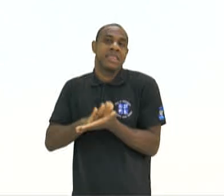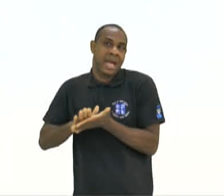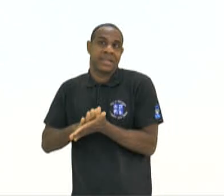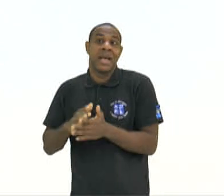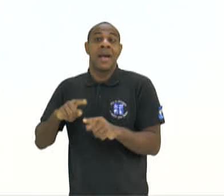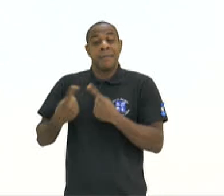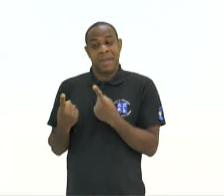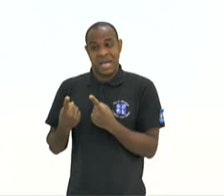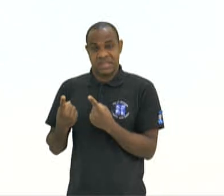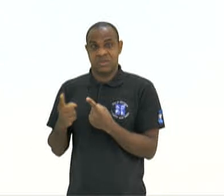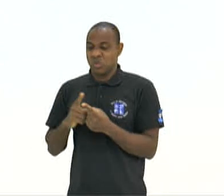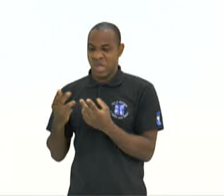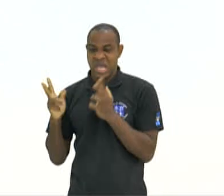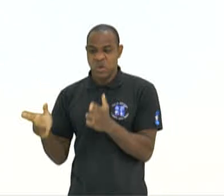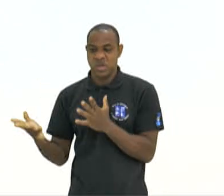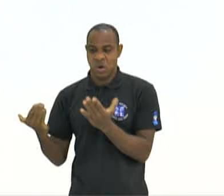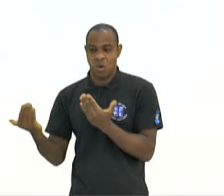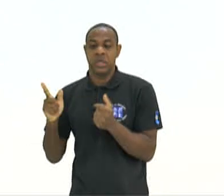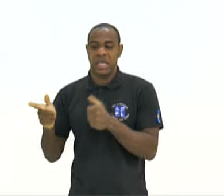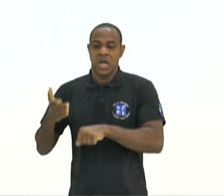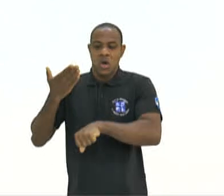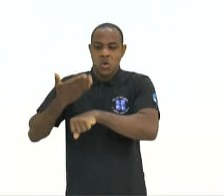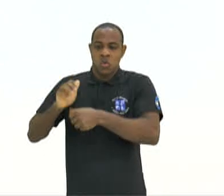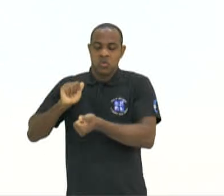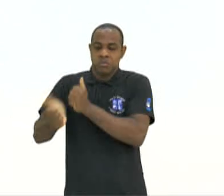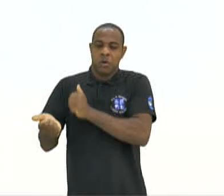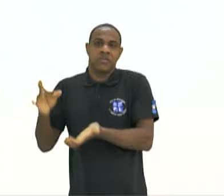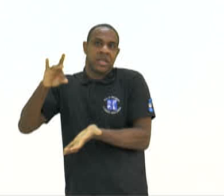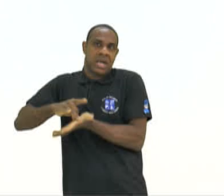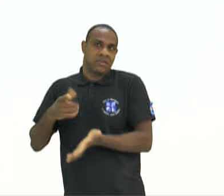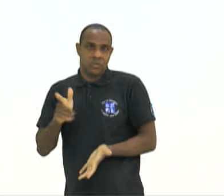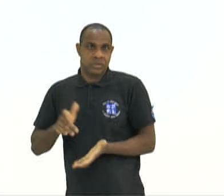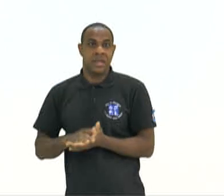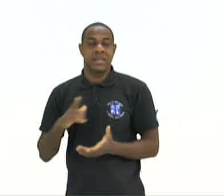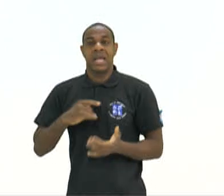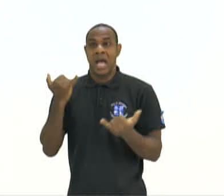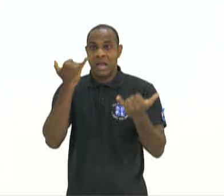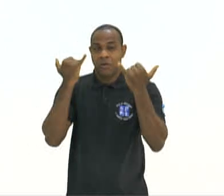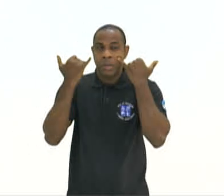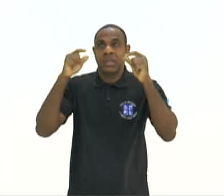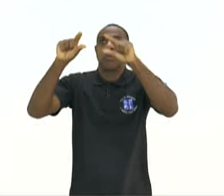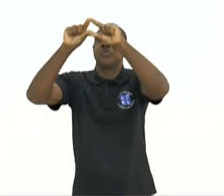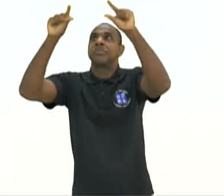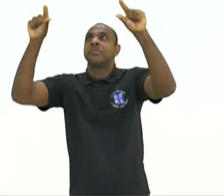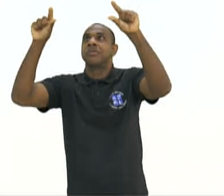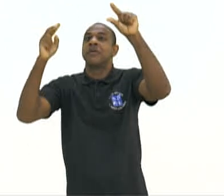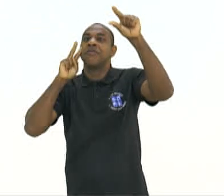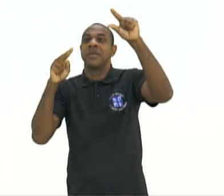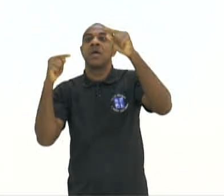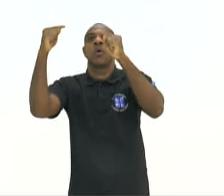certo? Com base nessa nossa fala, a informação está aqui. Vou dar um tempo para vocês pensarem e a gente já retorna.